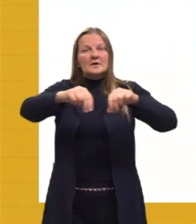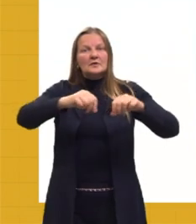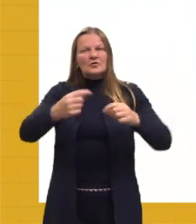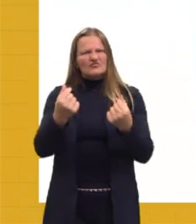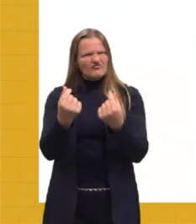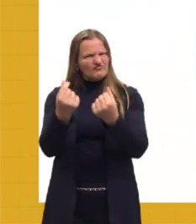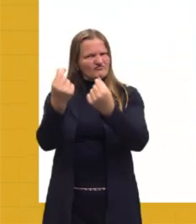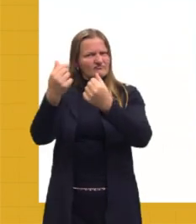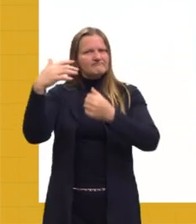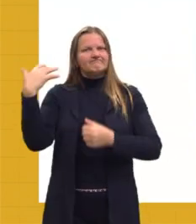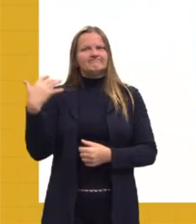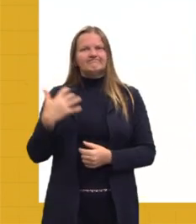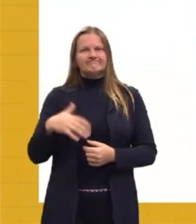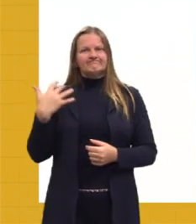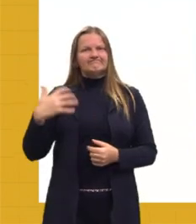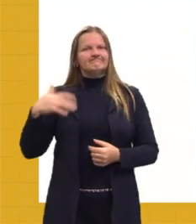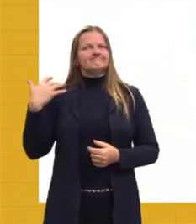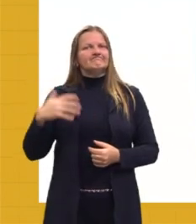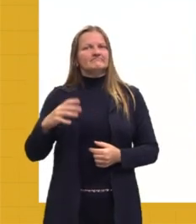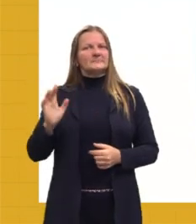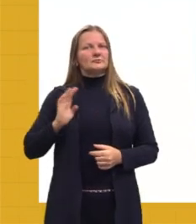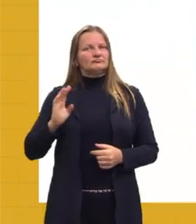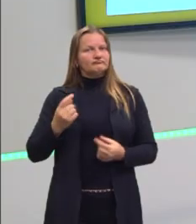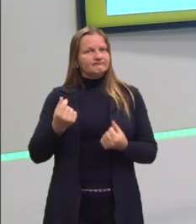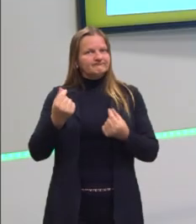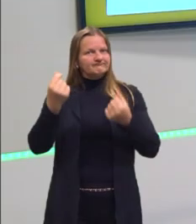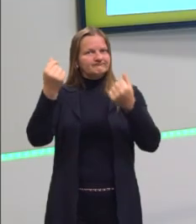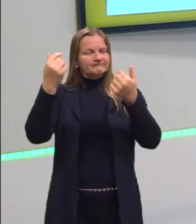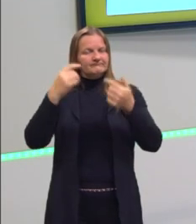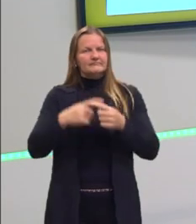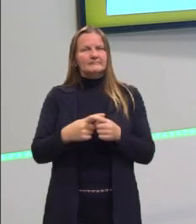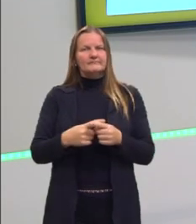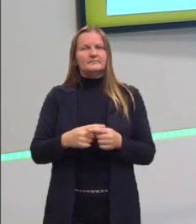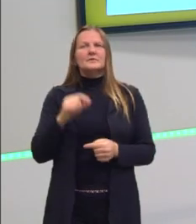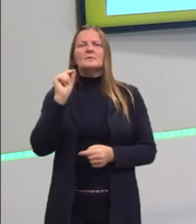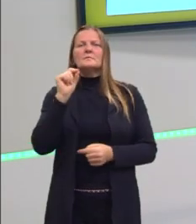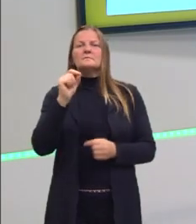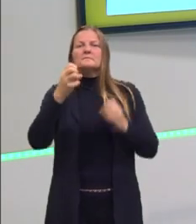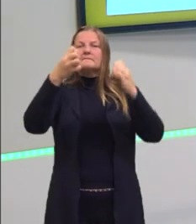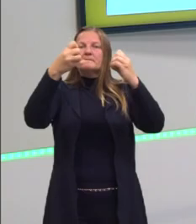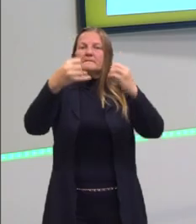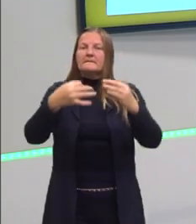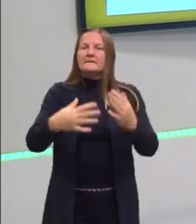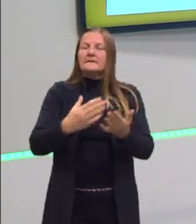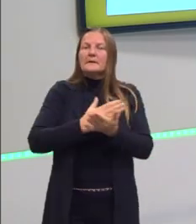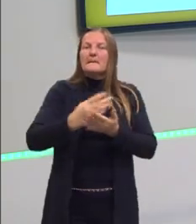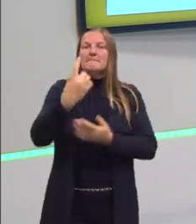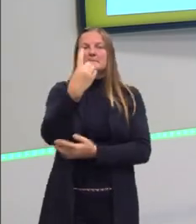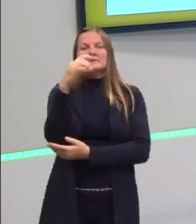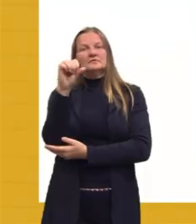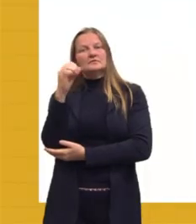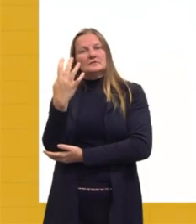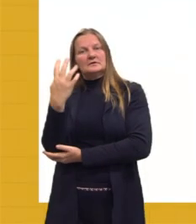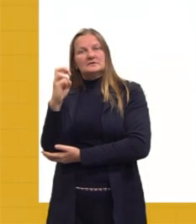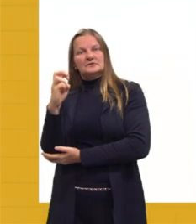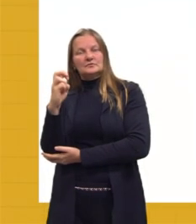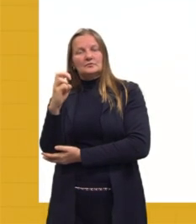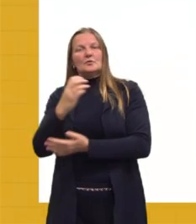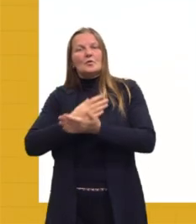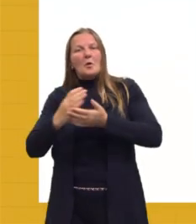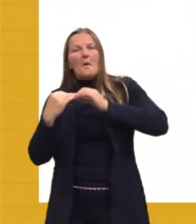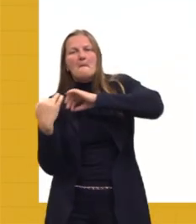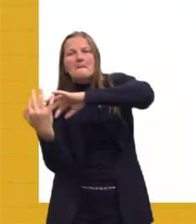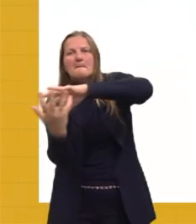questão do dinheiro tá a gurizada Então o quê que foi essa velha ordem como a gente tava vendo foi a partir do início de 45 quando a gente tem